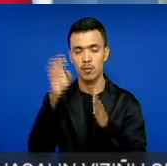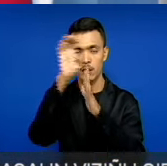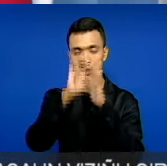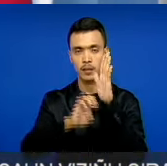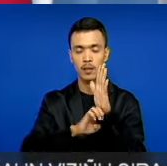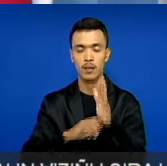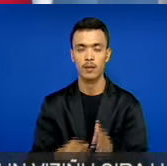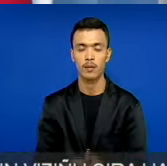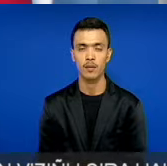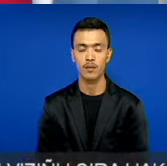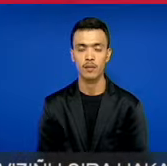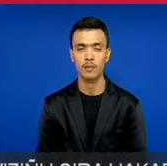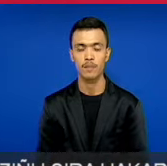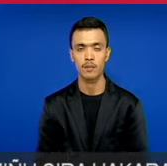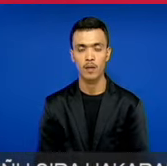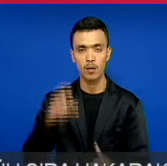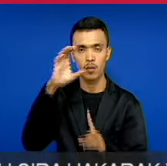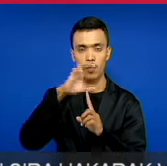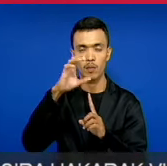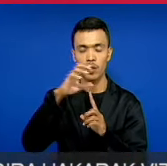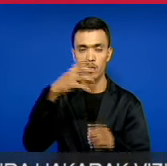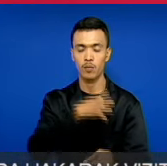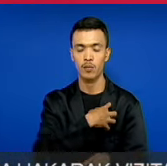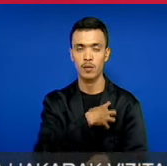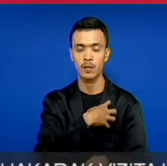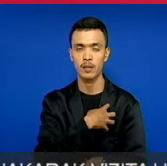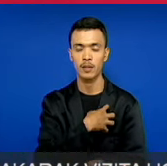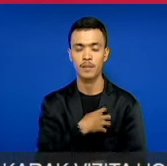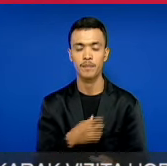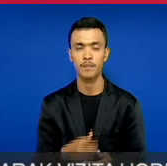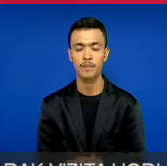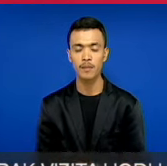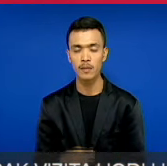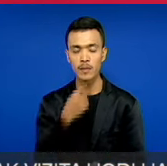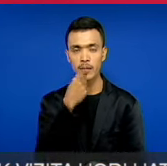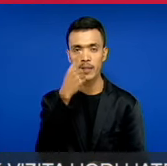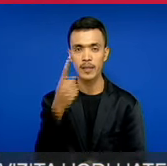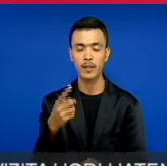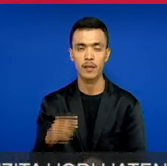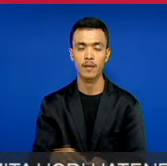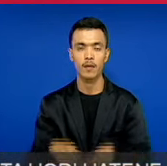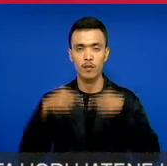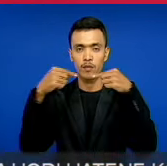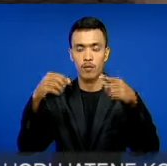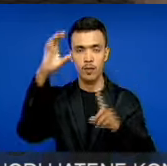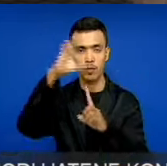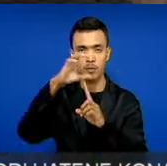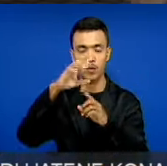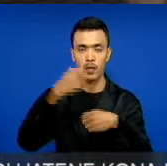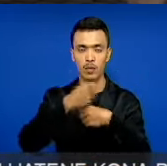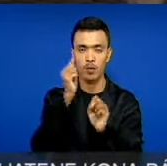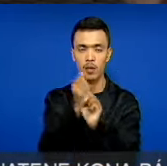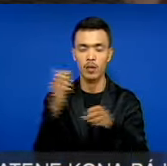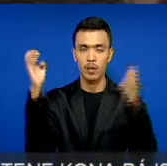escolher mai patu servi estado. Comandante geral PNTL e comissário geral Henrique da Costa Teten orientou no comandante a tohalo